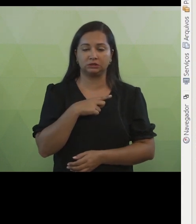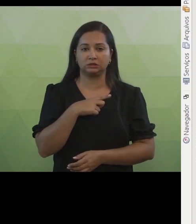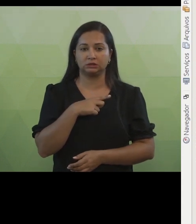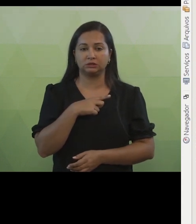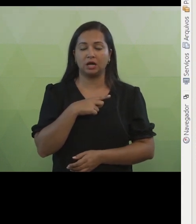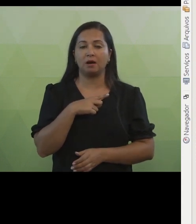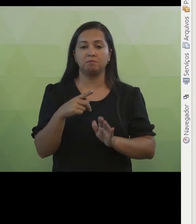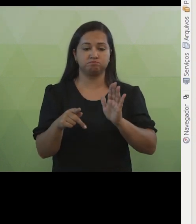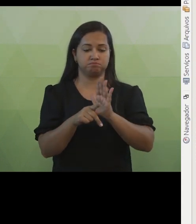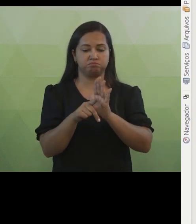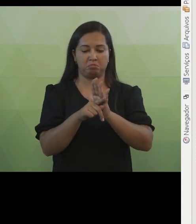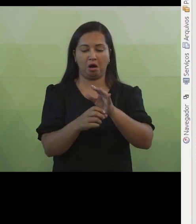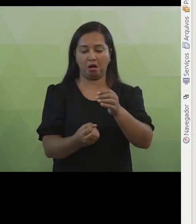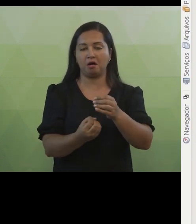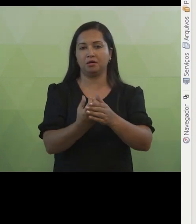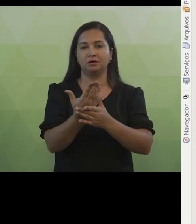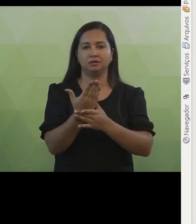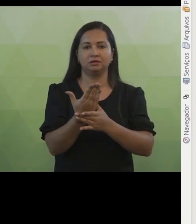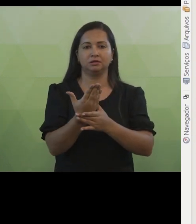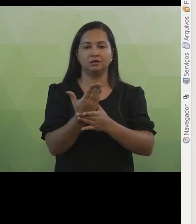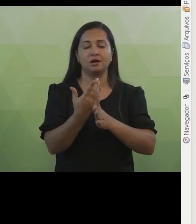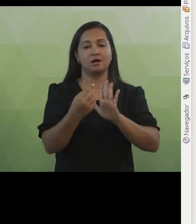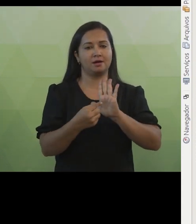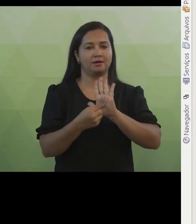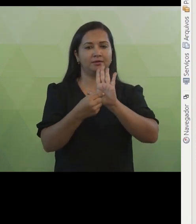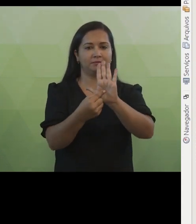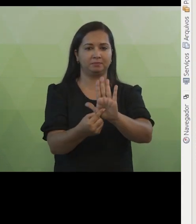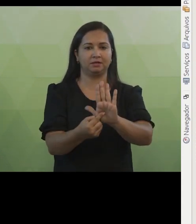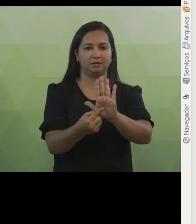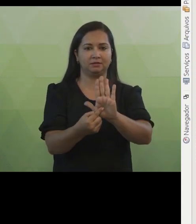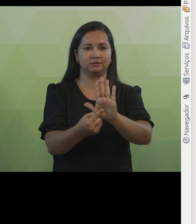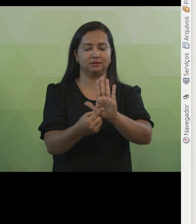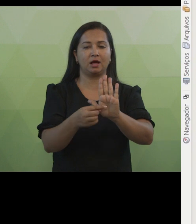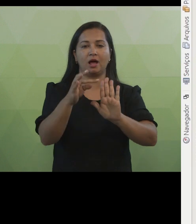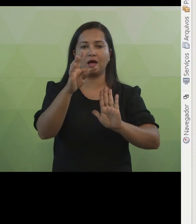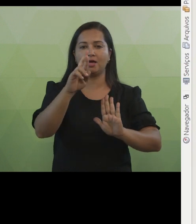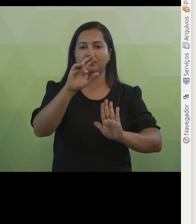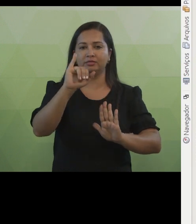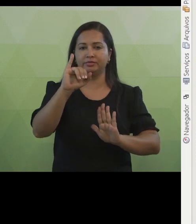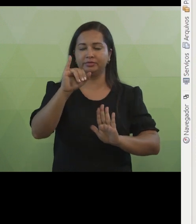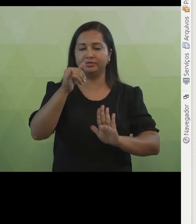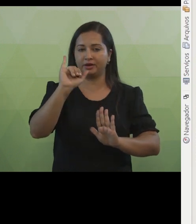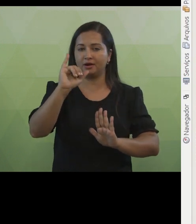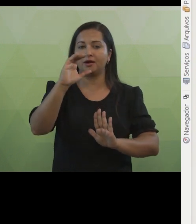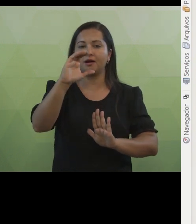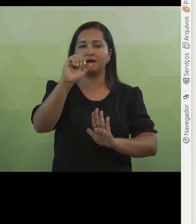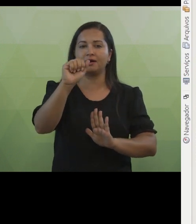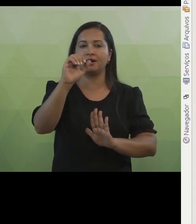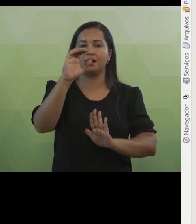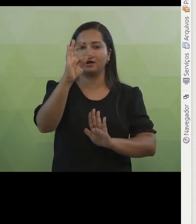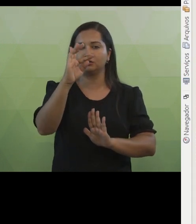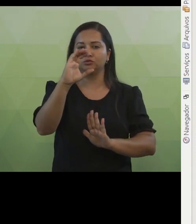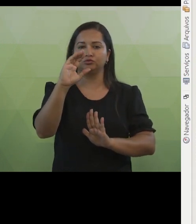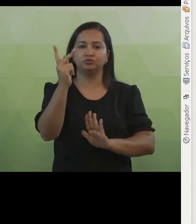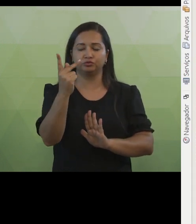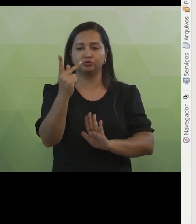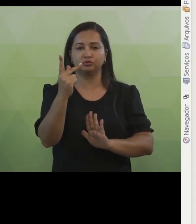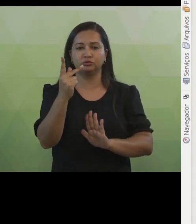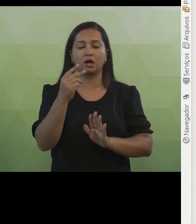bloco finally vai ser executado uma vez que entrar pelo bloco try-catch, passando ou não pelos